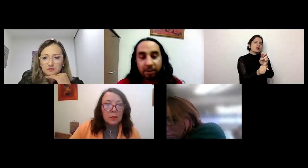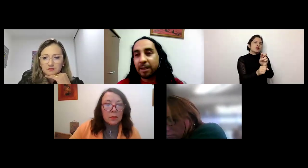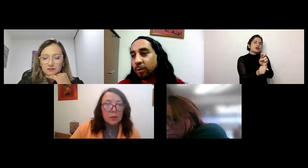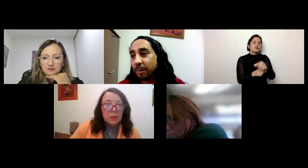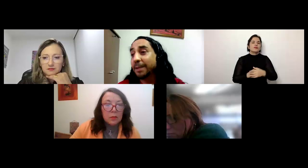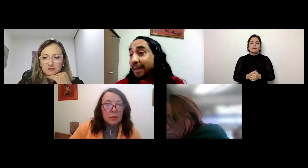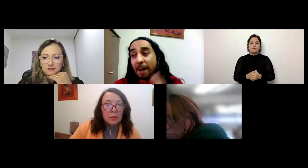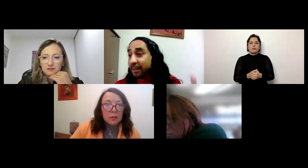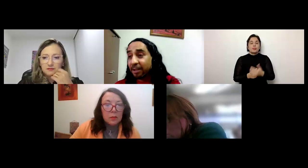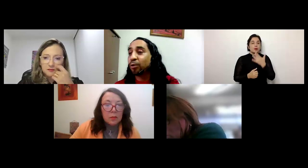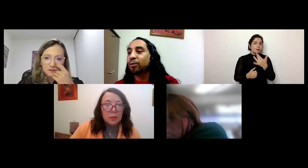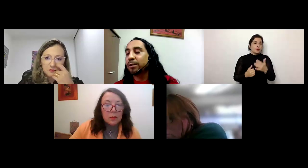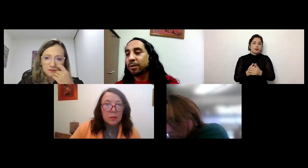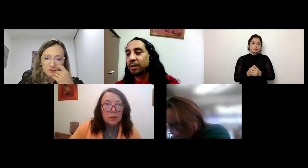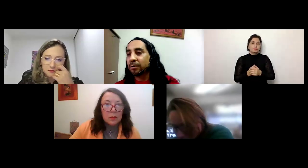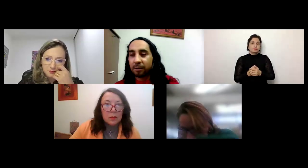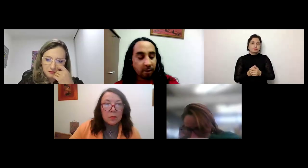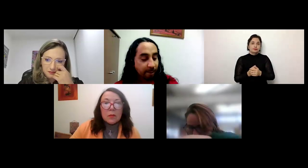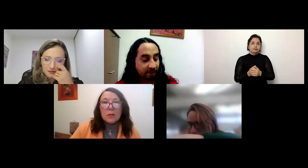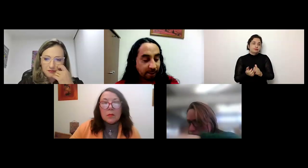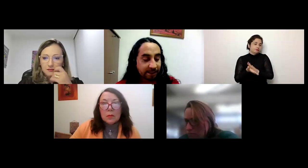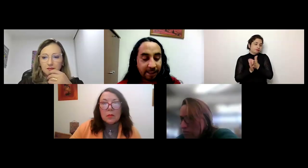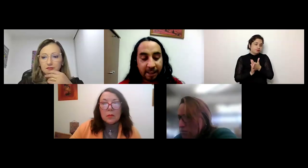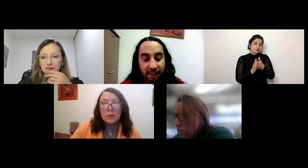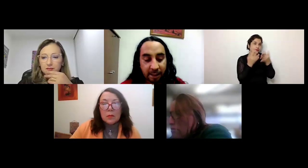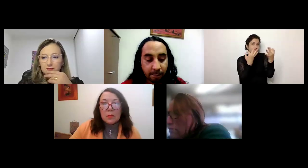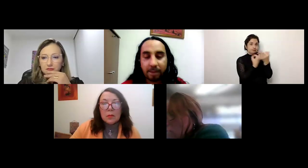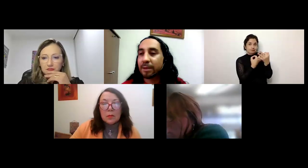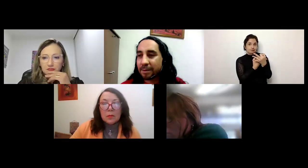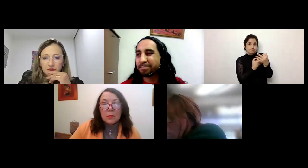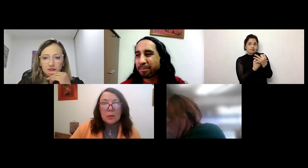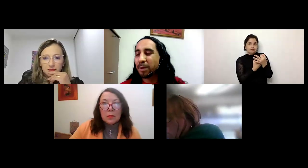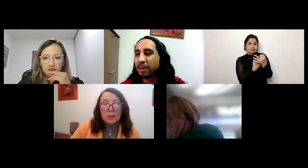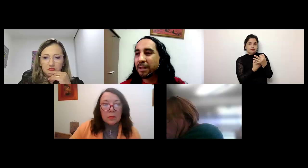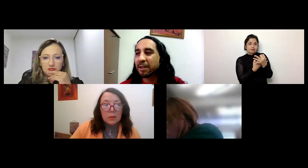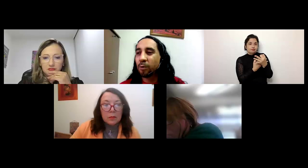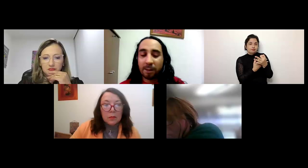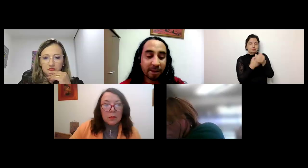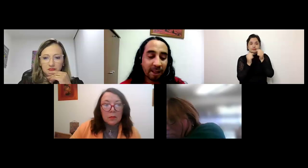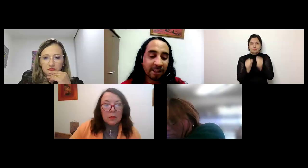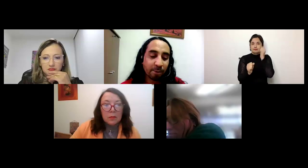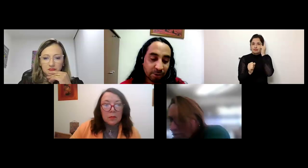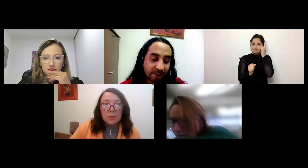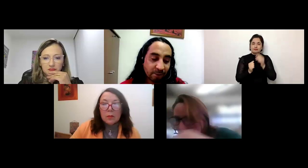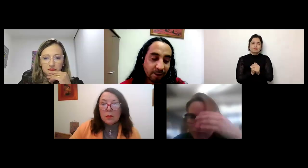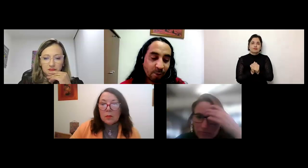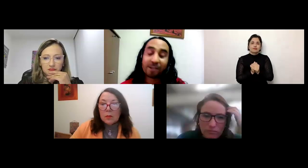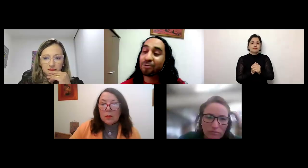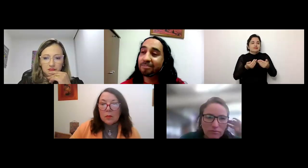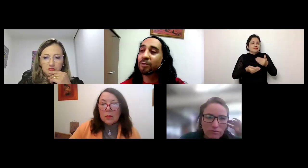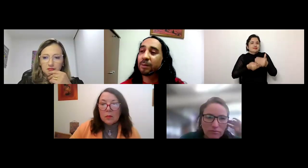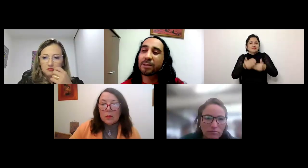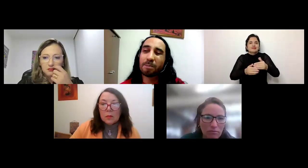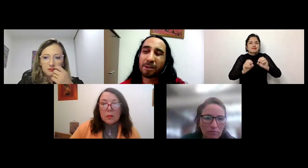dado que justamente, a partir de tudo isso que nós estamos explicando, Priscila, podemos entender que justamente este processo de